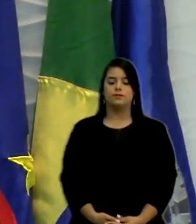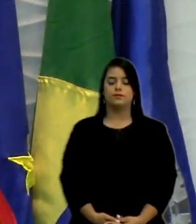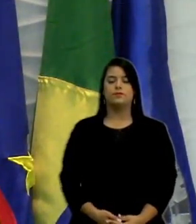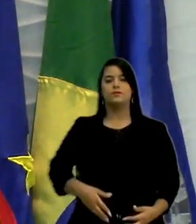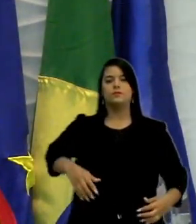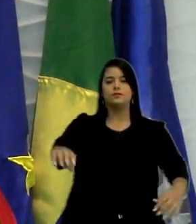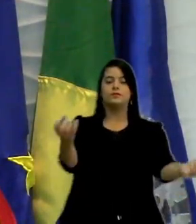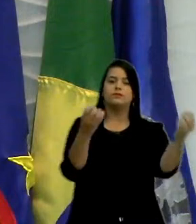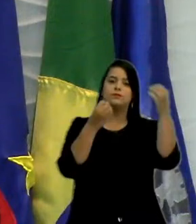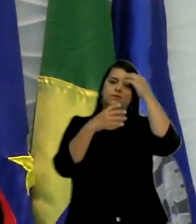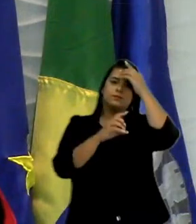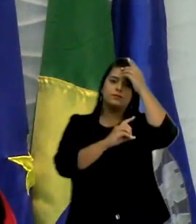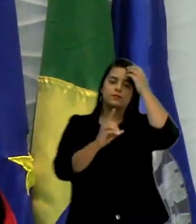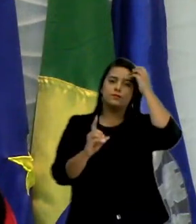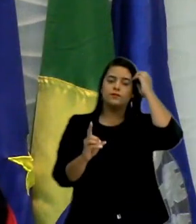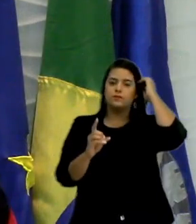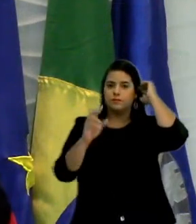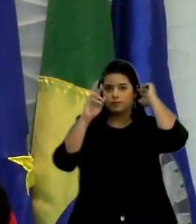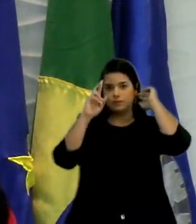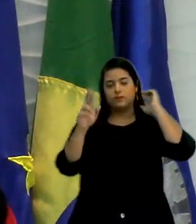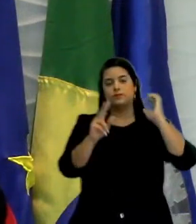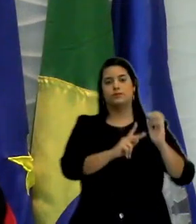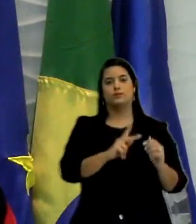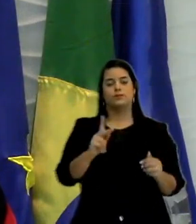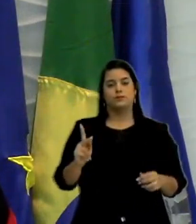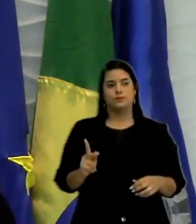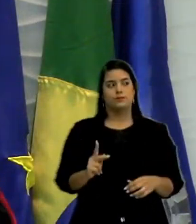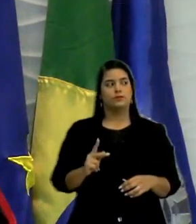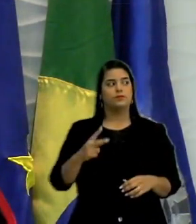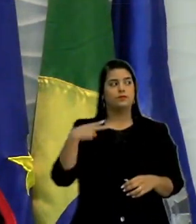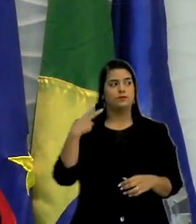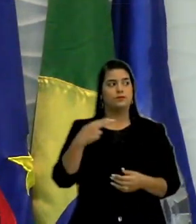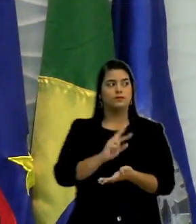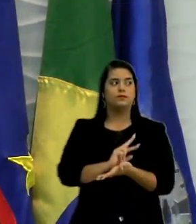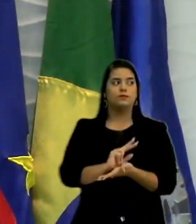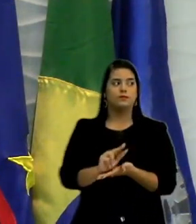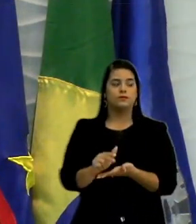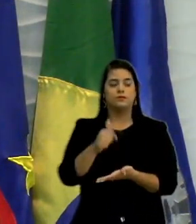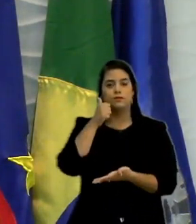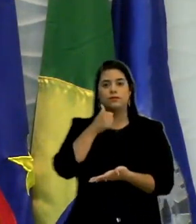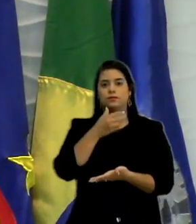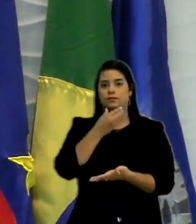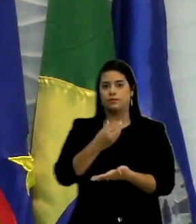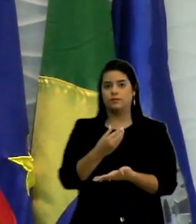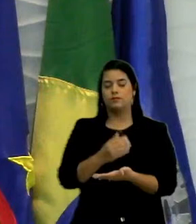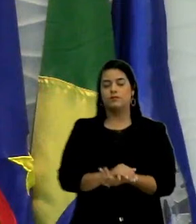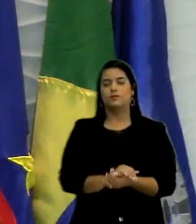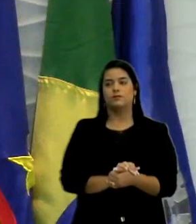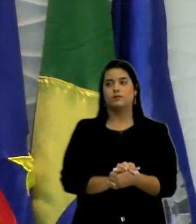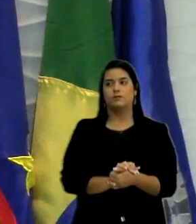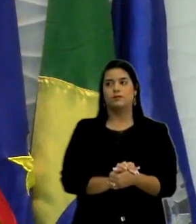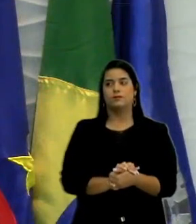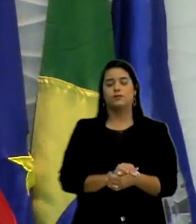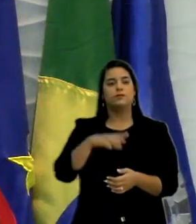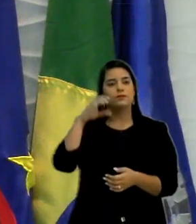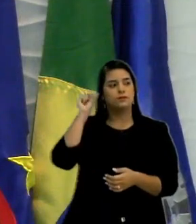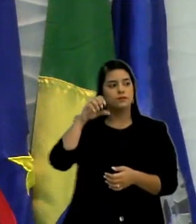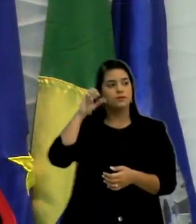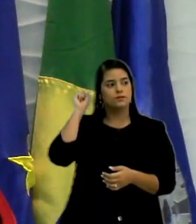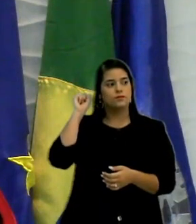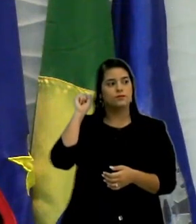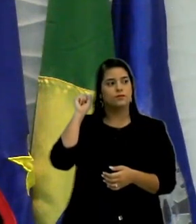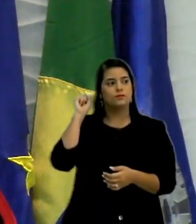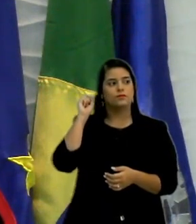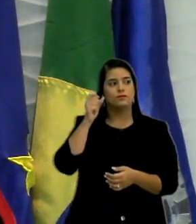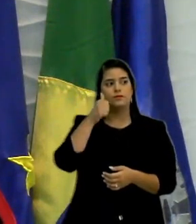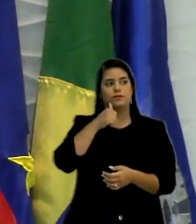Bom dia, senhor presidente, colegas vereadores, vereadoras, ouvinte aqui presente, na pessoa da senhora